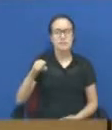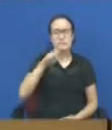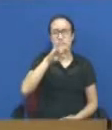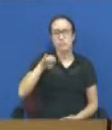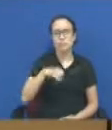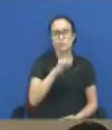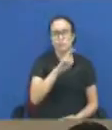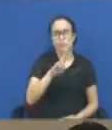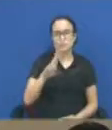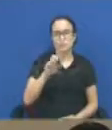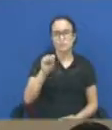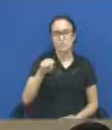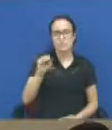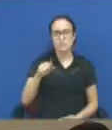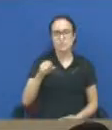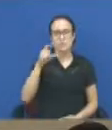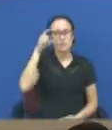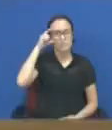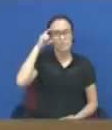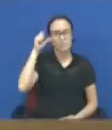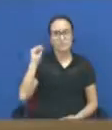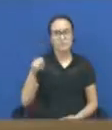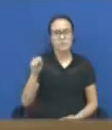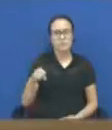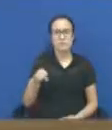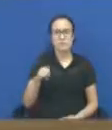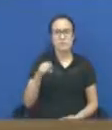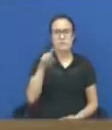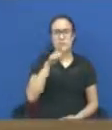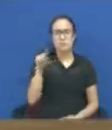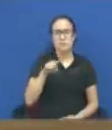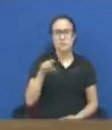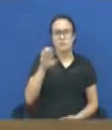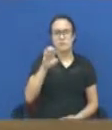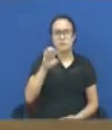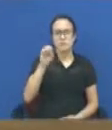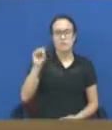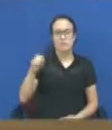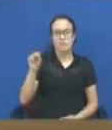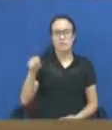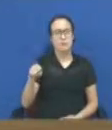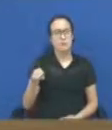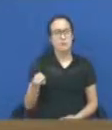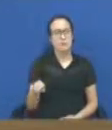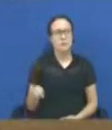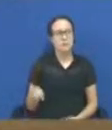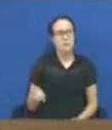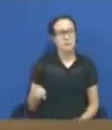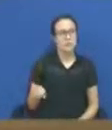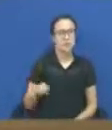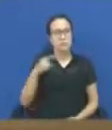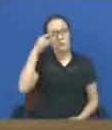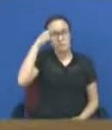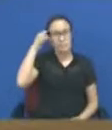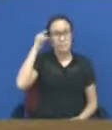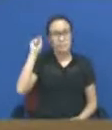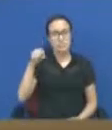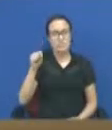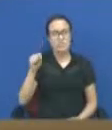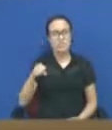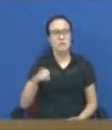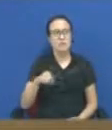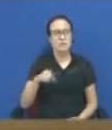José Farid. Sim. José Roberto. Sim. Dr. Júlio. Sim, com justificativa. Lubogo.